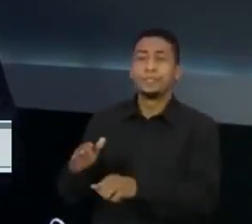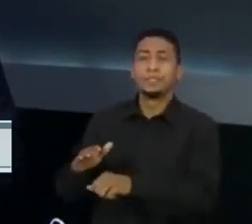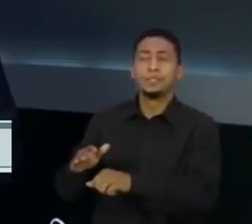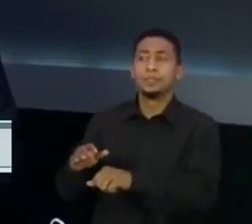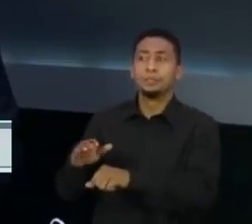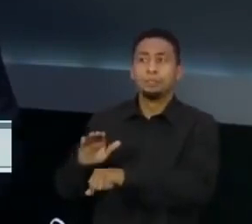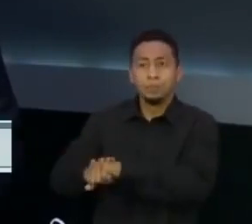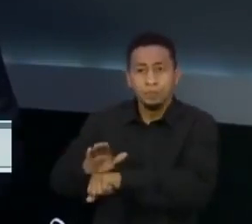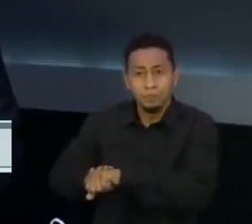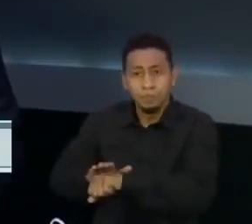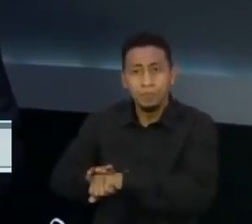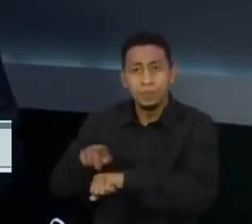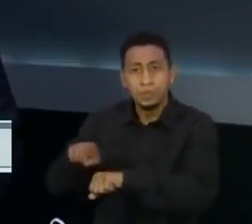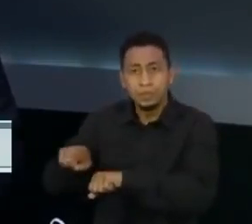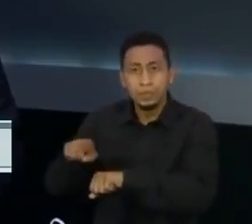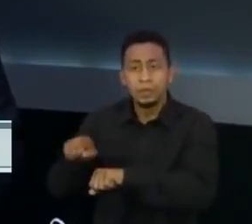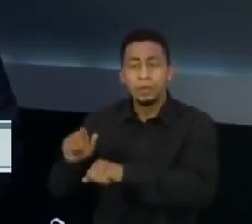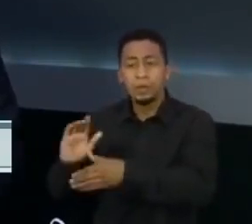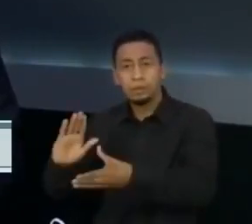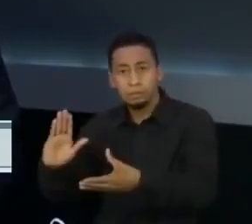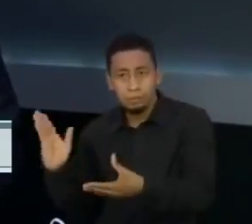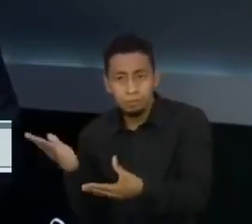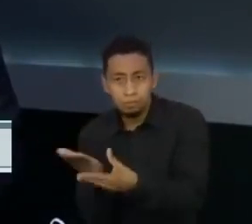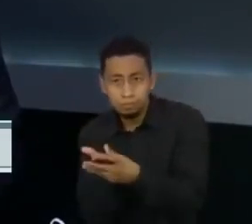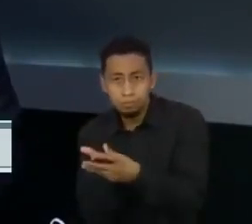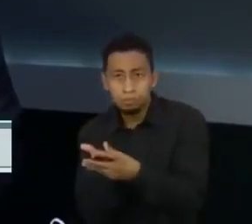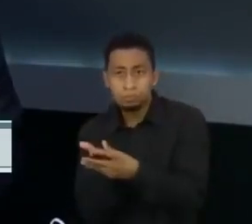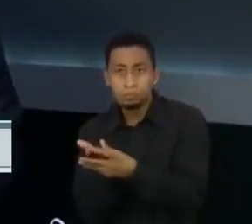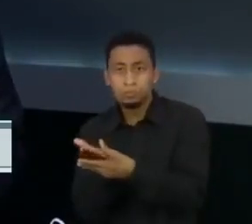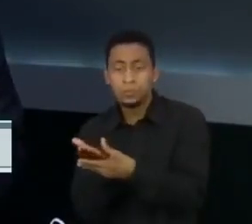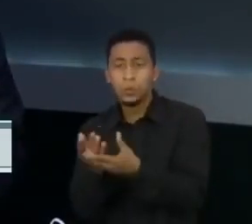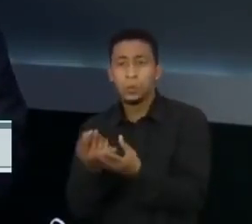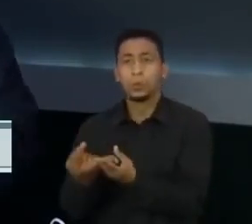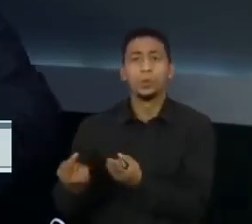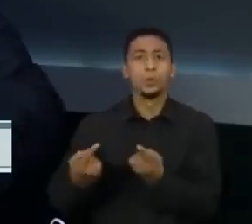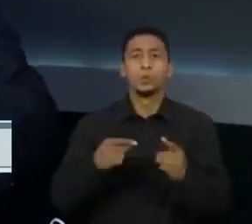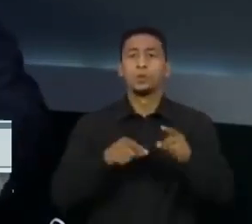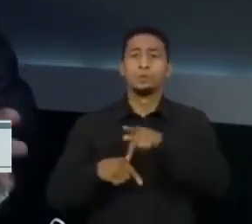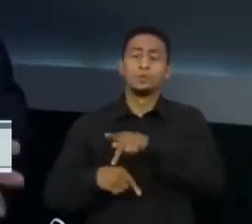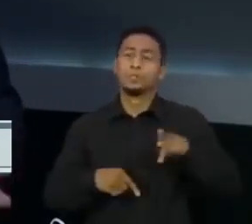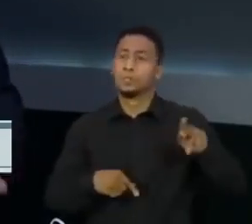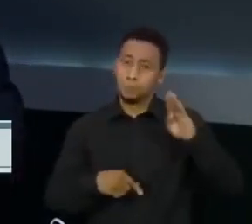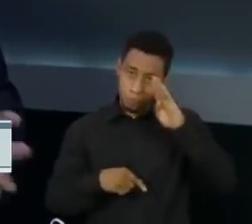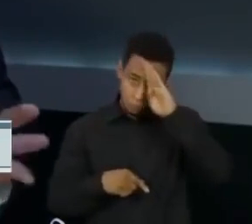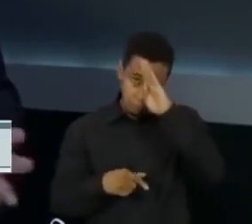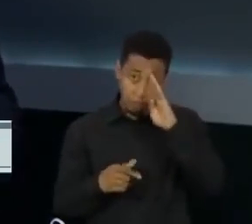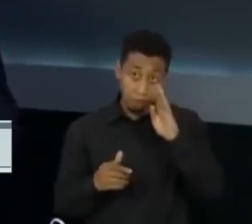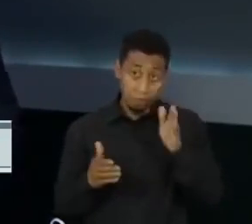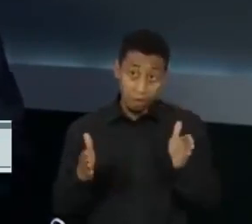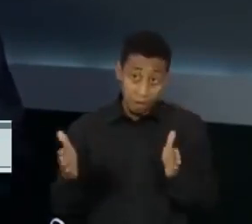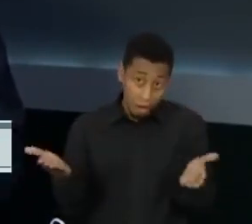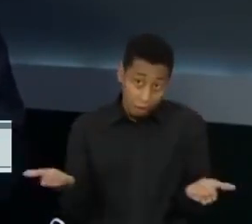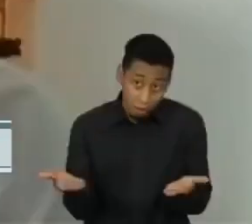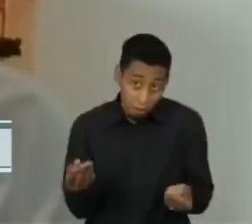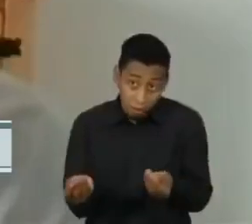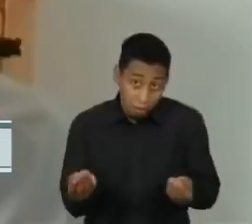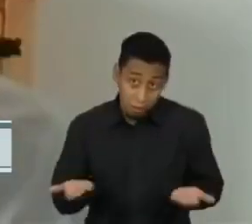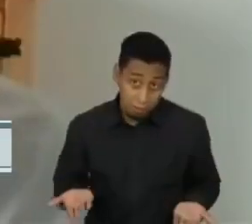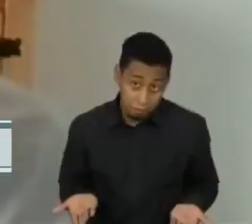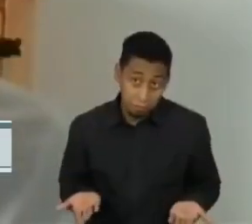uma abertura de processo contra o presidente Jair Bolsonaro nesse cenário? Como é que você avalia